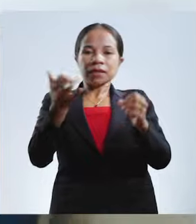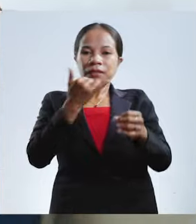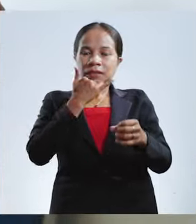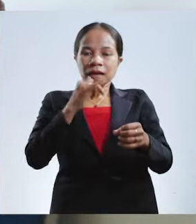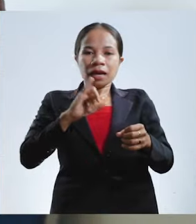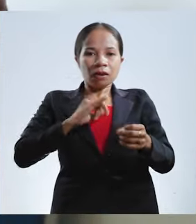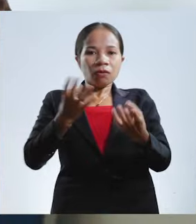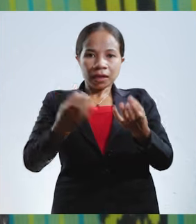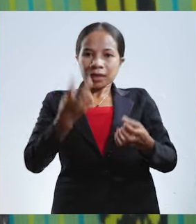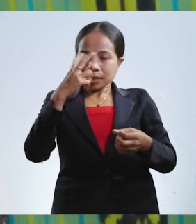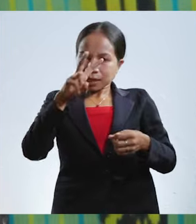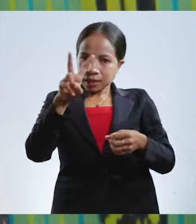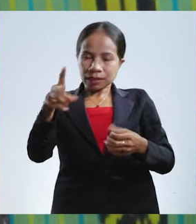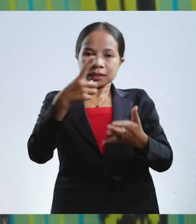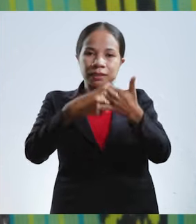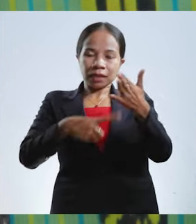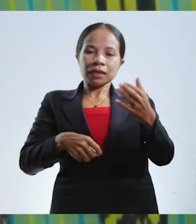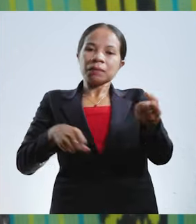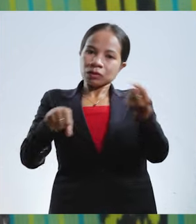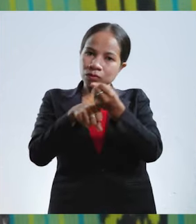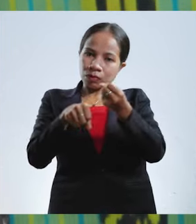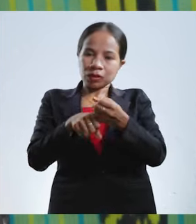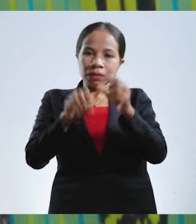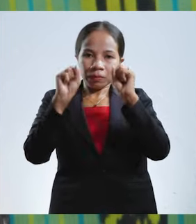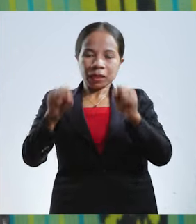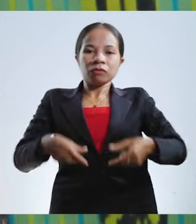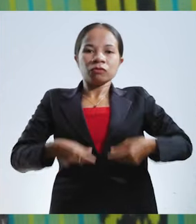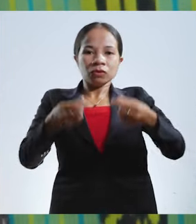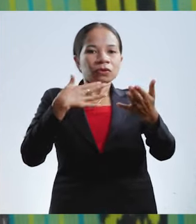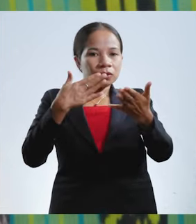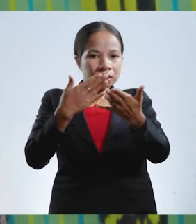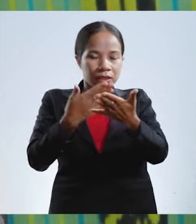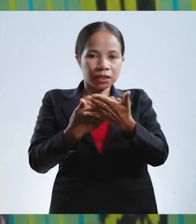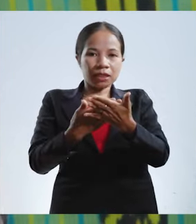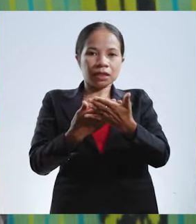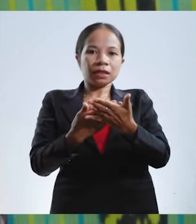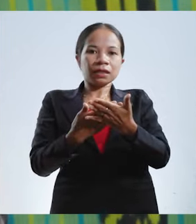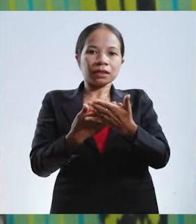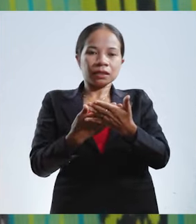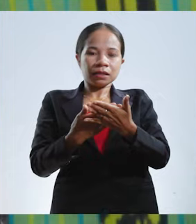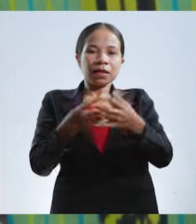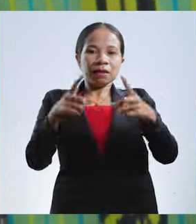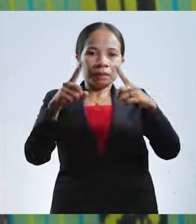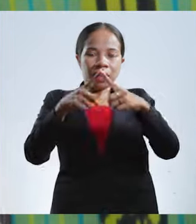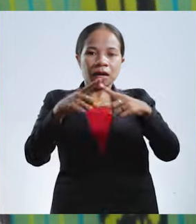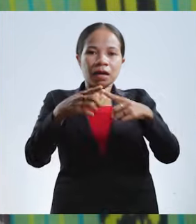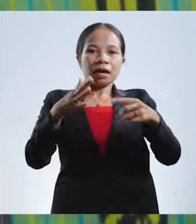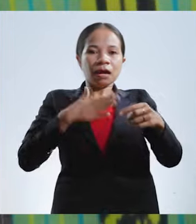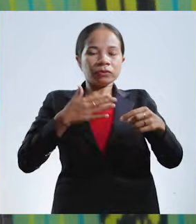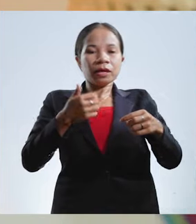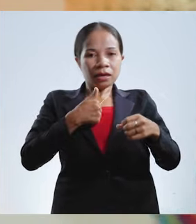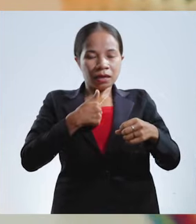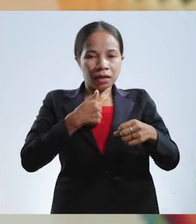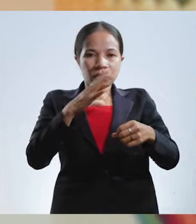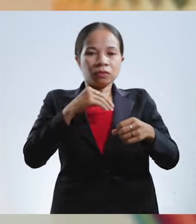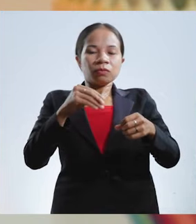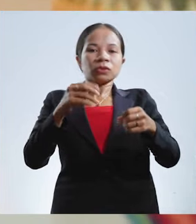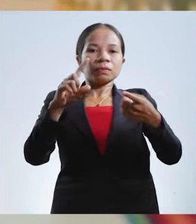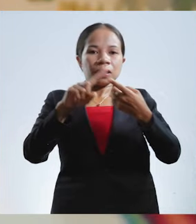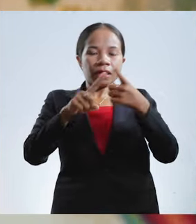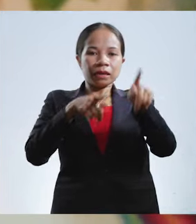How karak hare kata saya mau kontribusi bele for beneficio in terms bahawa ni alasik nomos bah ane